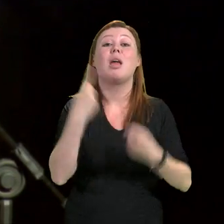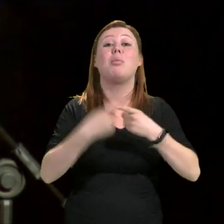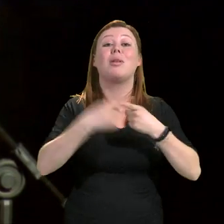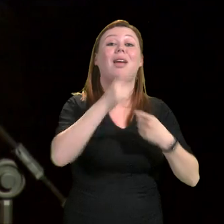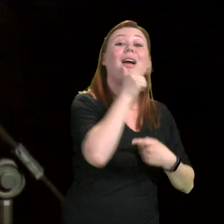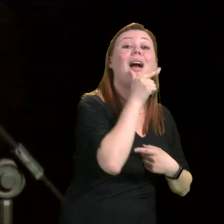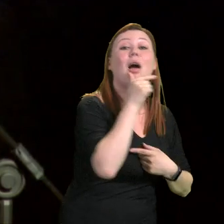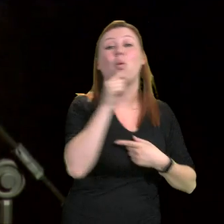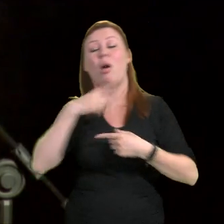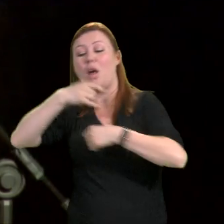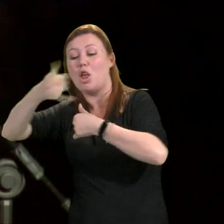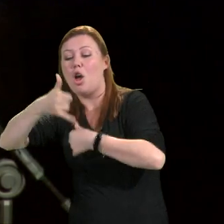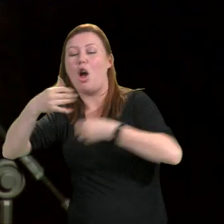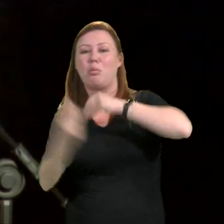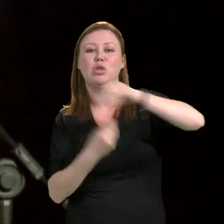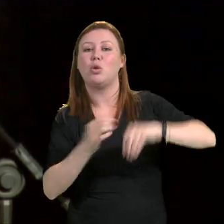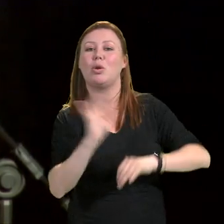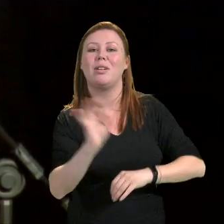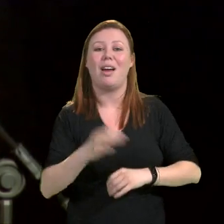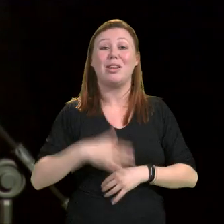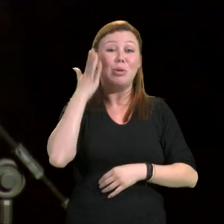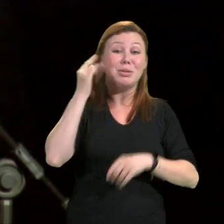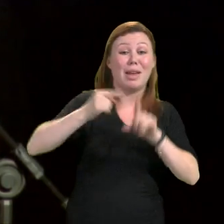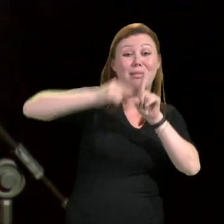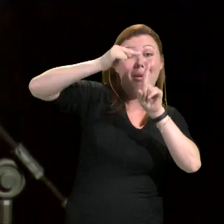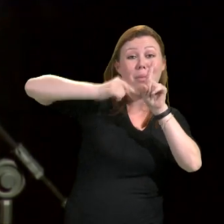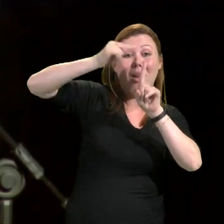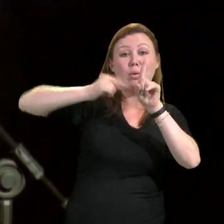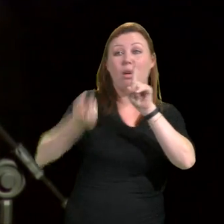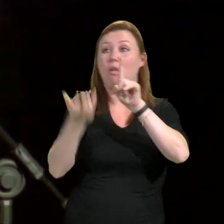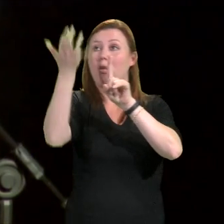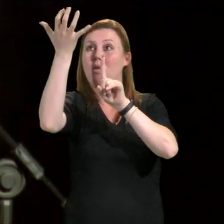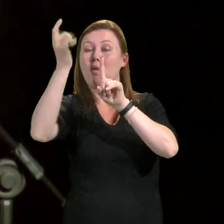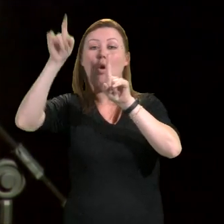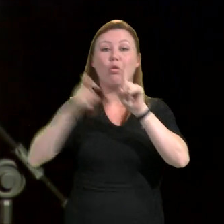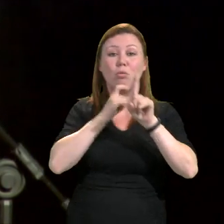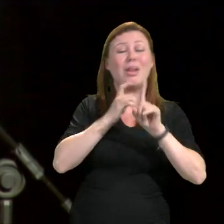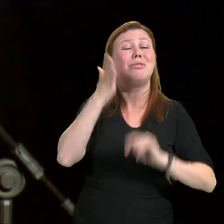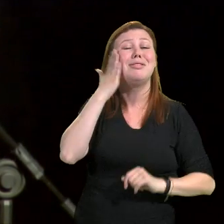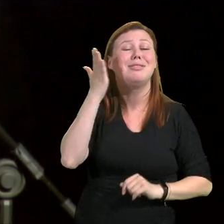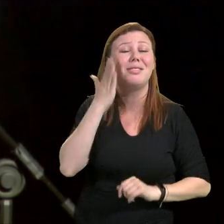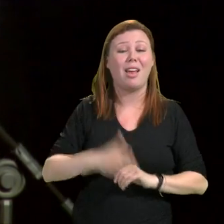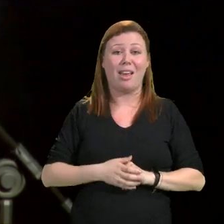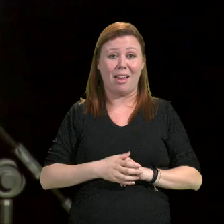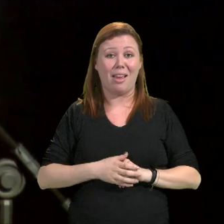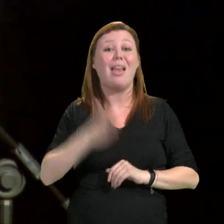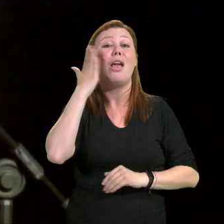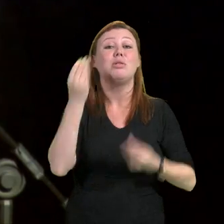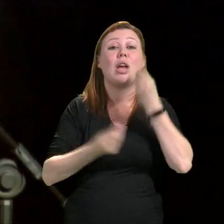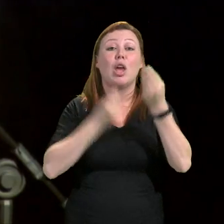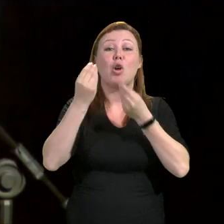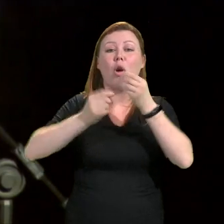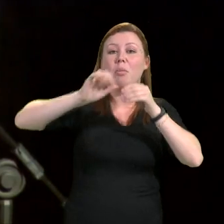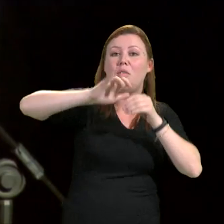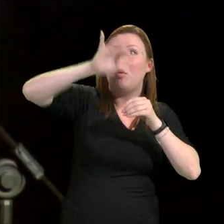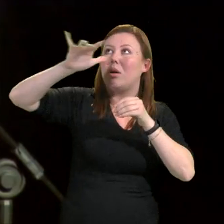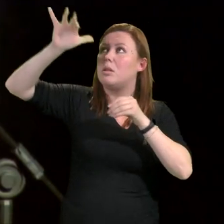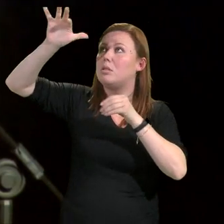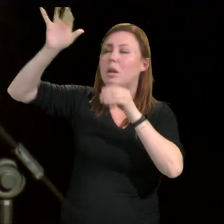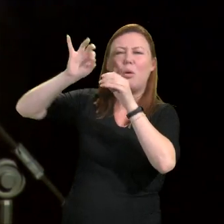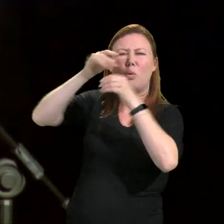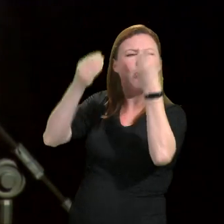misturam. Eu sei a temperatura de ebulição e a temperatura de fusão da água. Eu sei as entalpias de vaporização